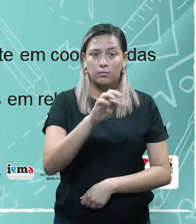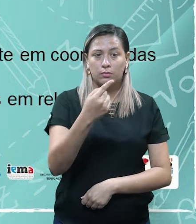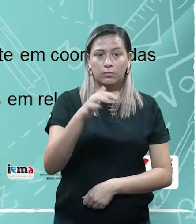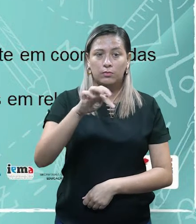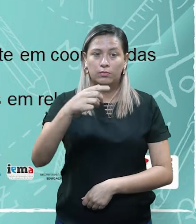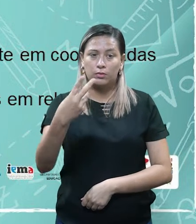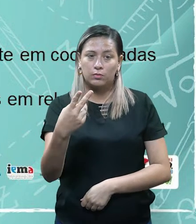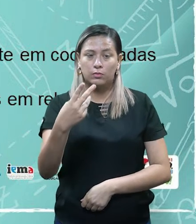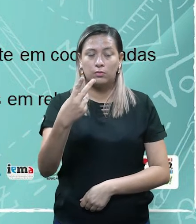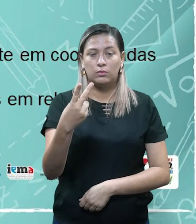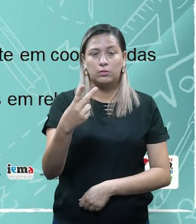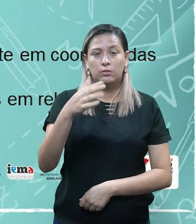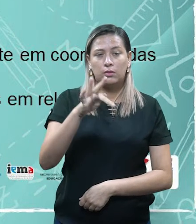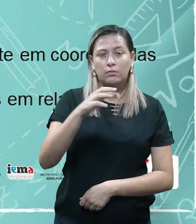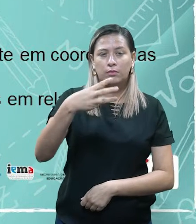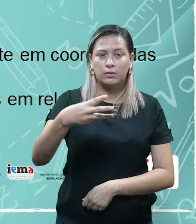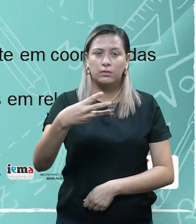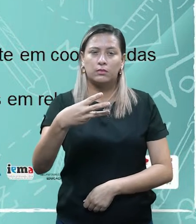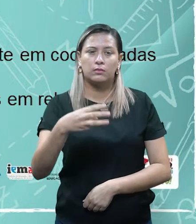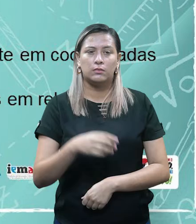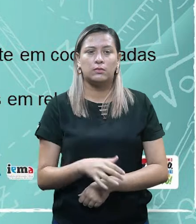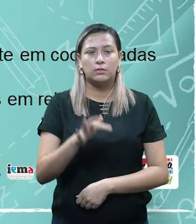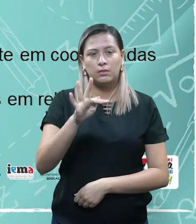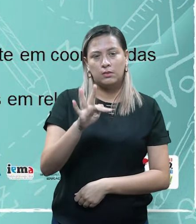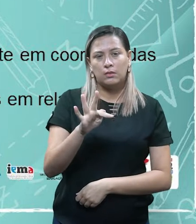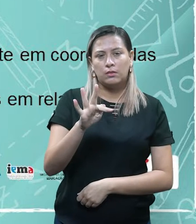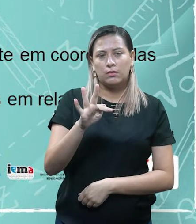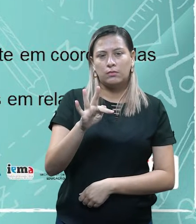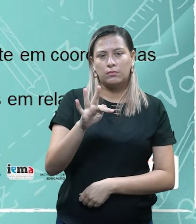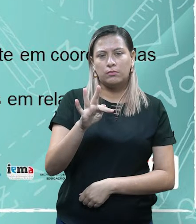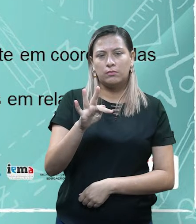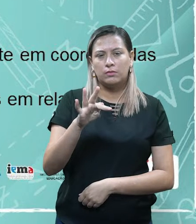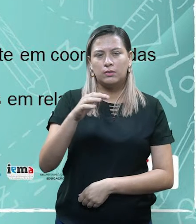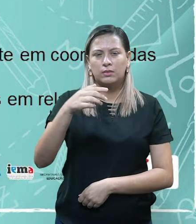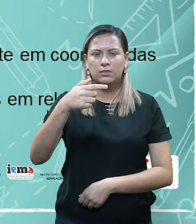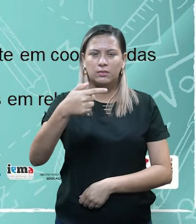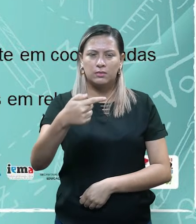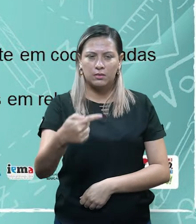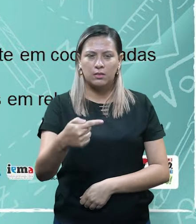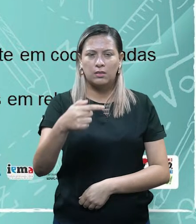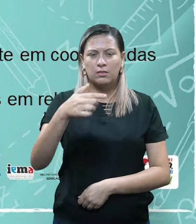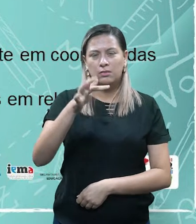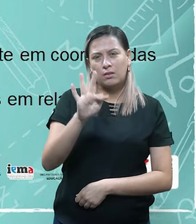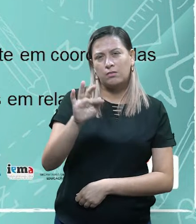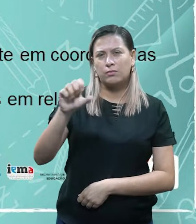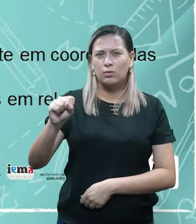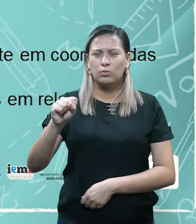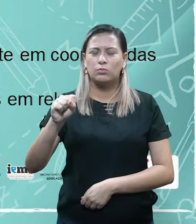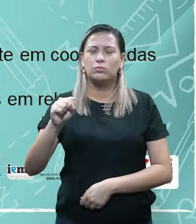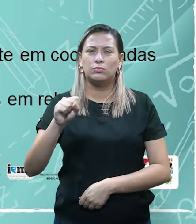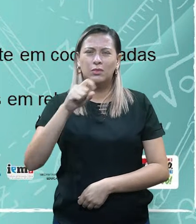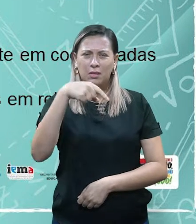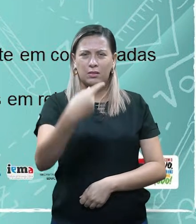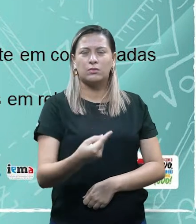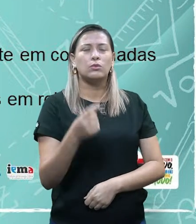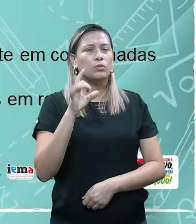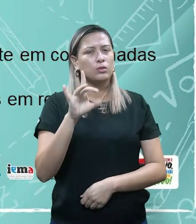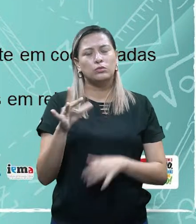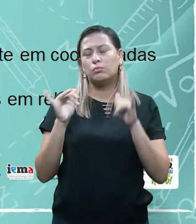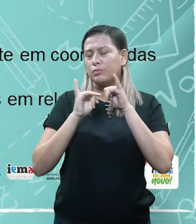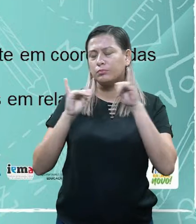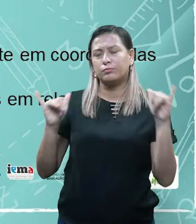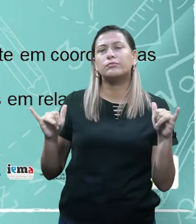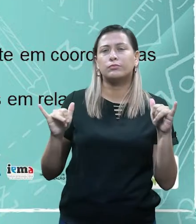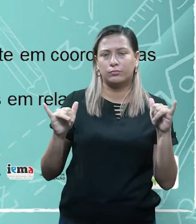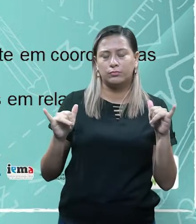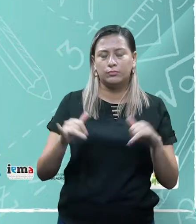a F7 e a F8, basicamente. As demais eu trouxe só a título mesmo de curiosidade para passar